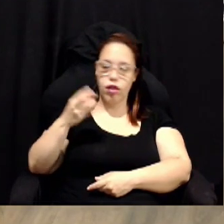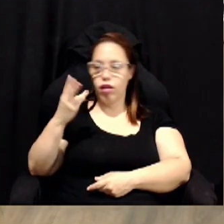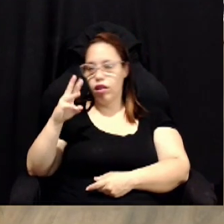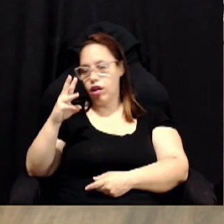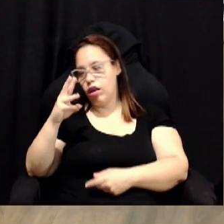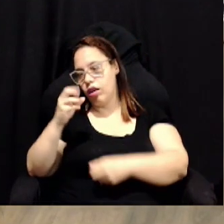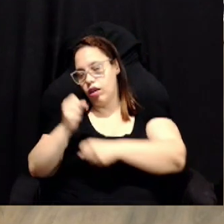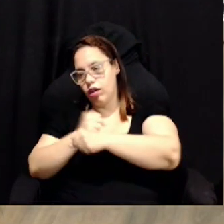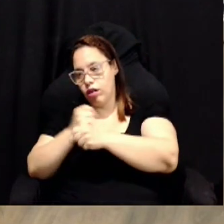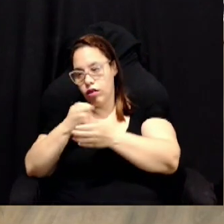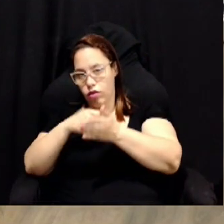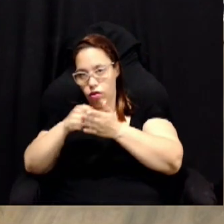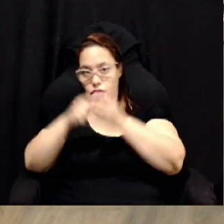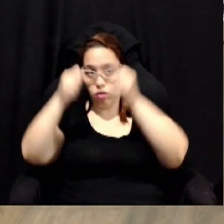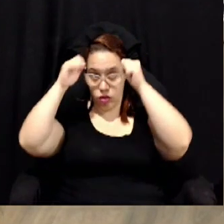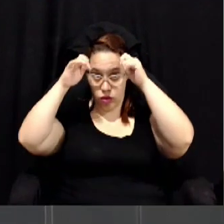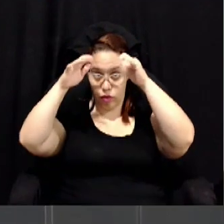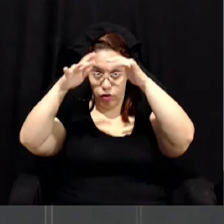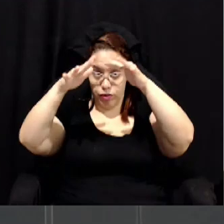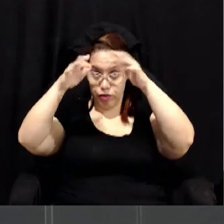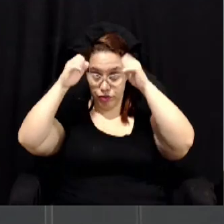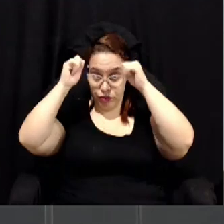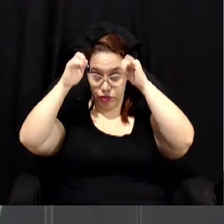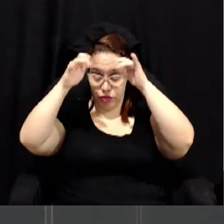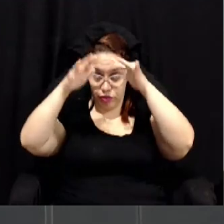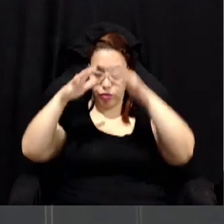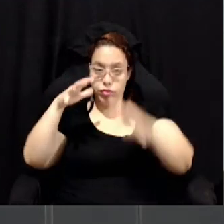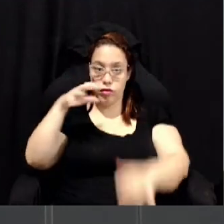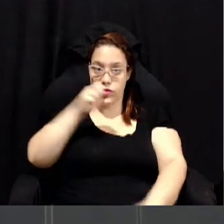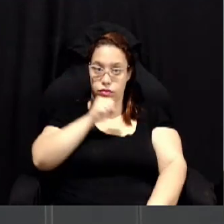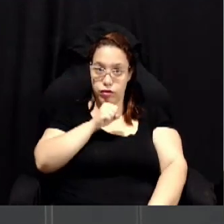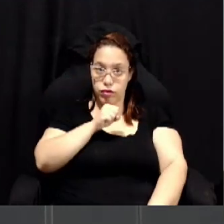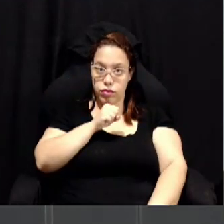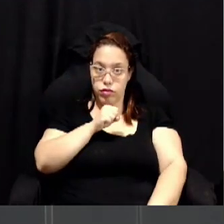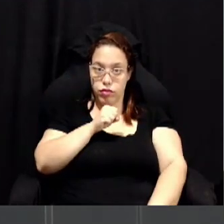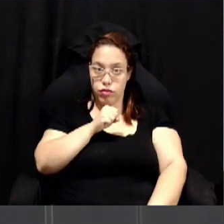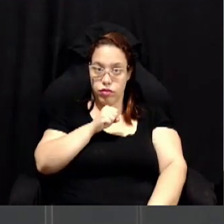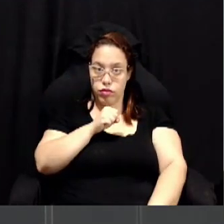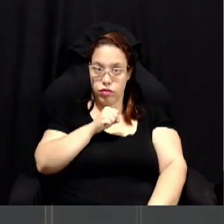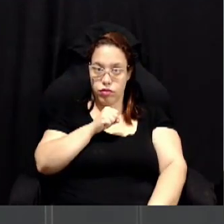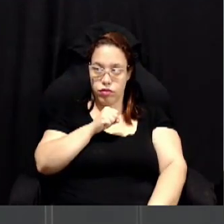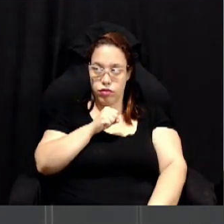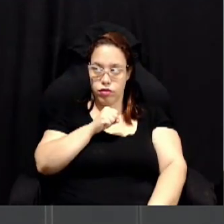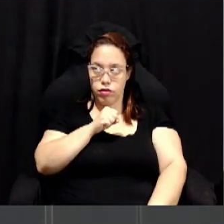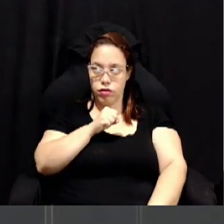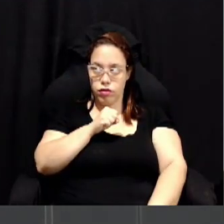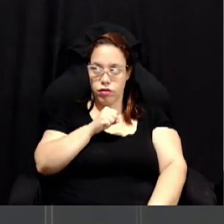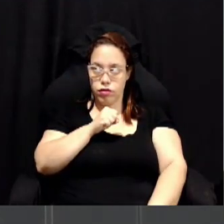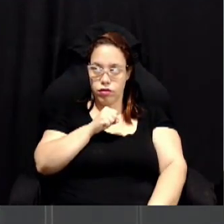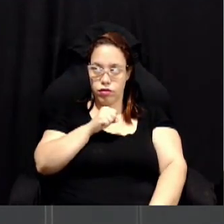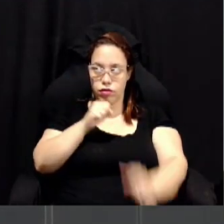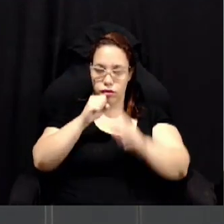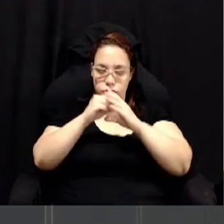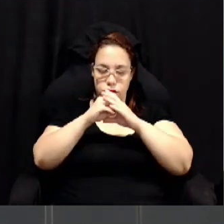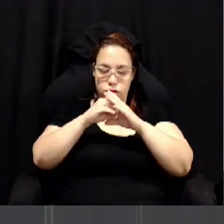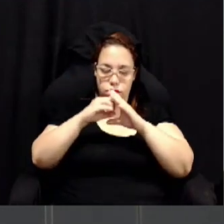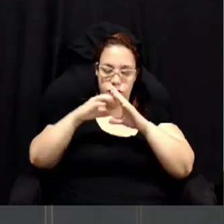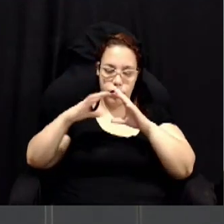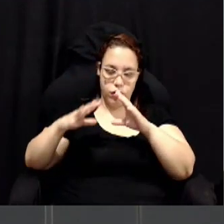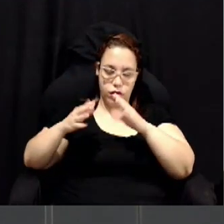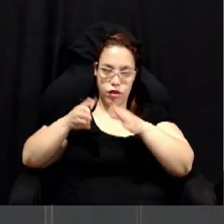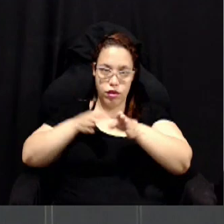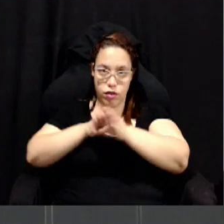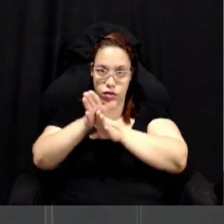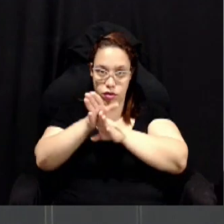o autismo e depois muito rapidamente para eu ter todas as características e o encaminhamento para o